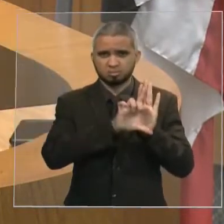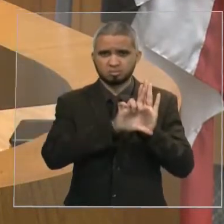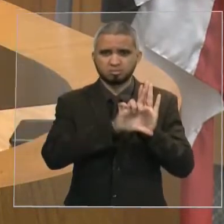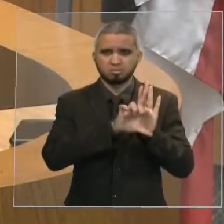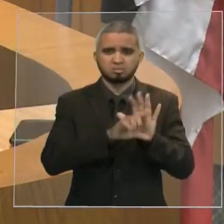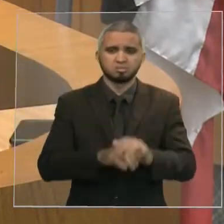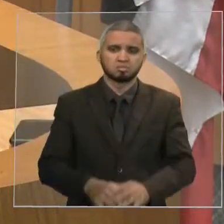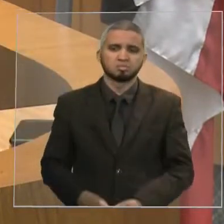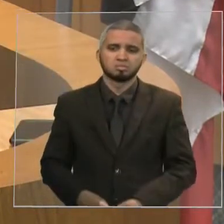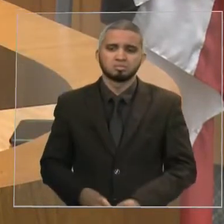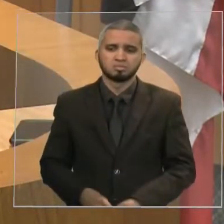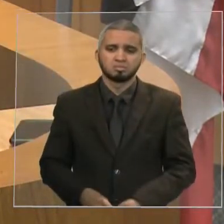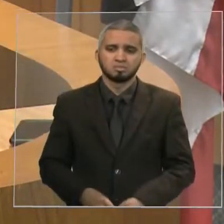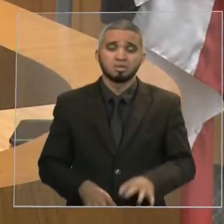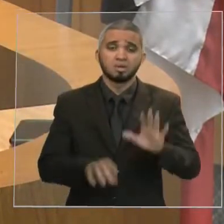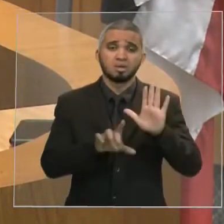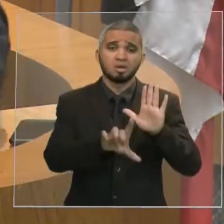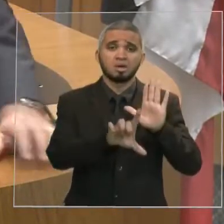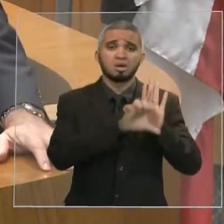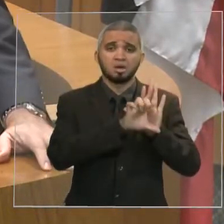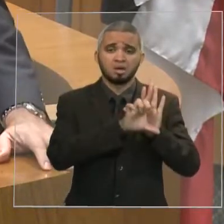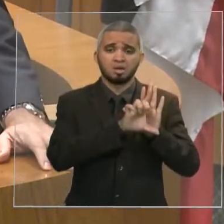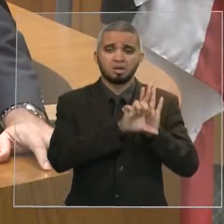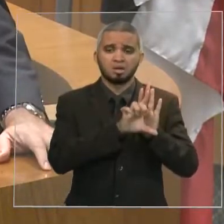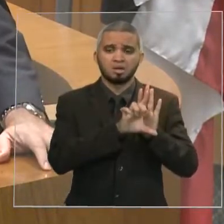especificamente no que diz a lei